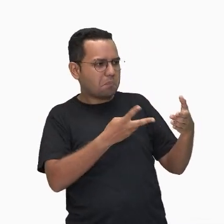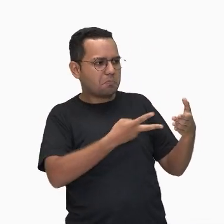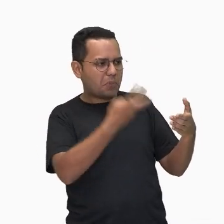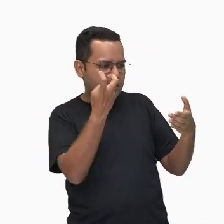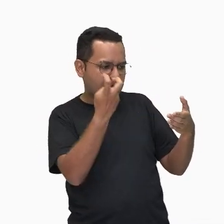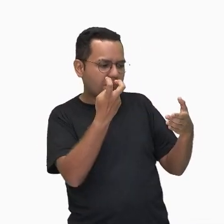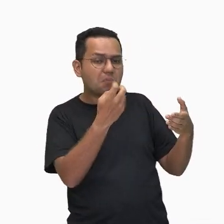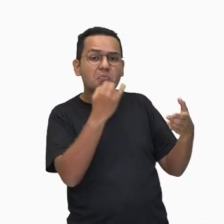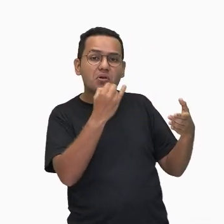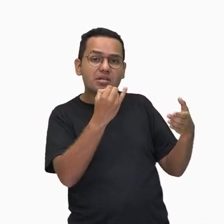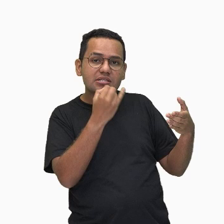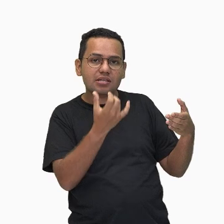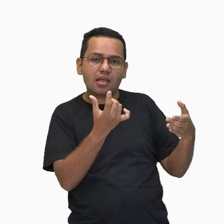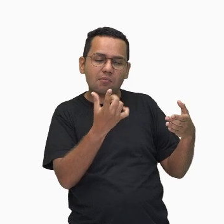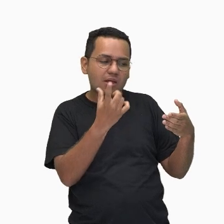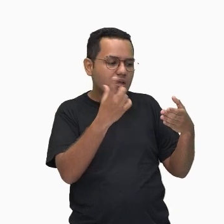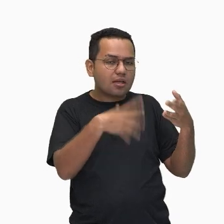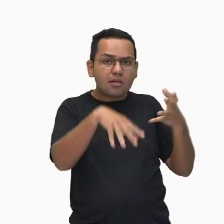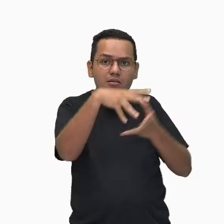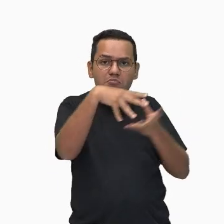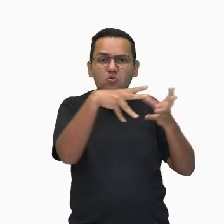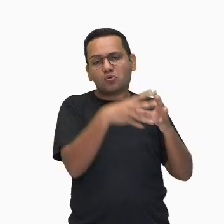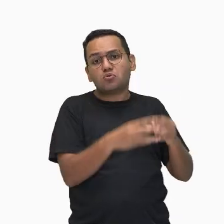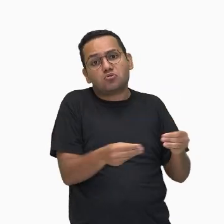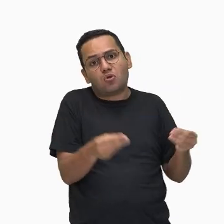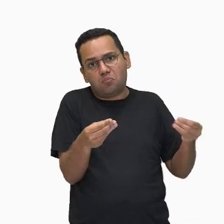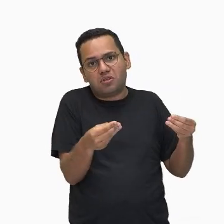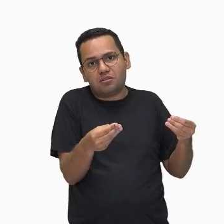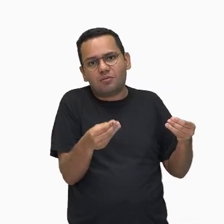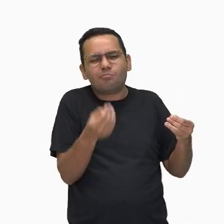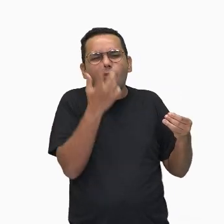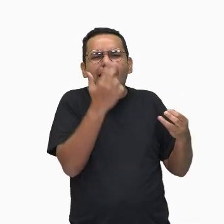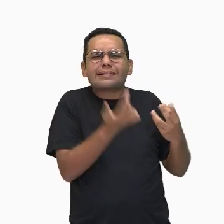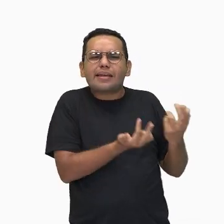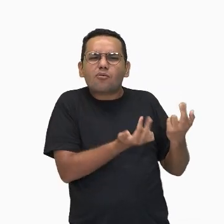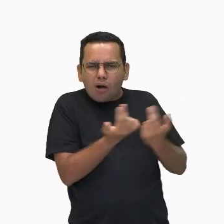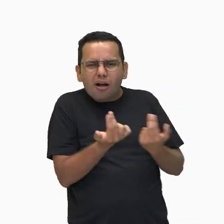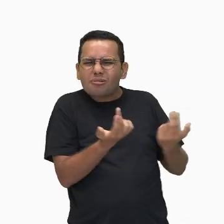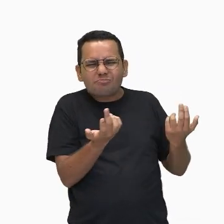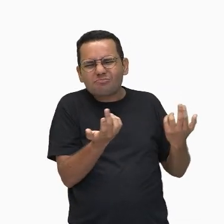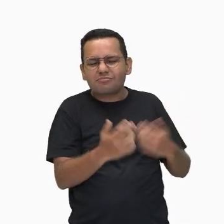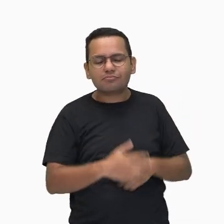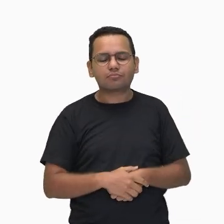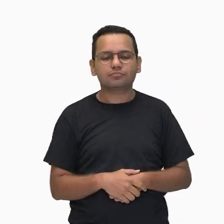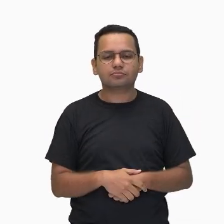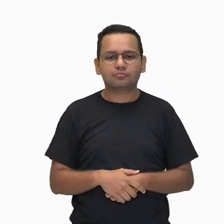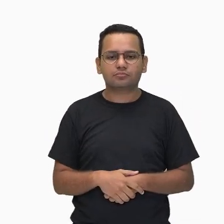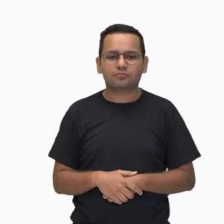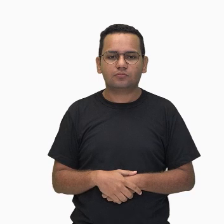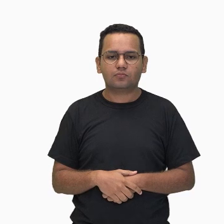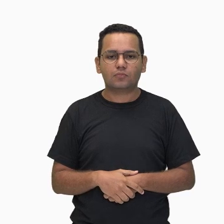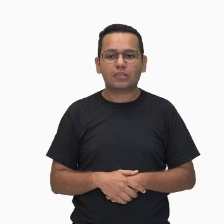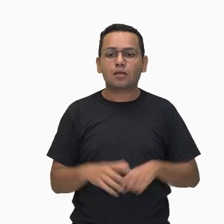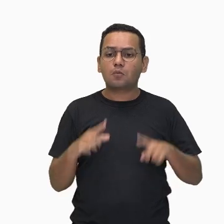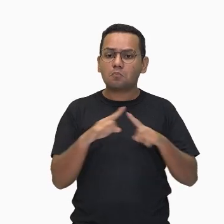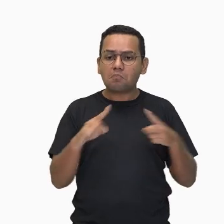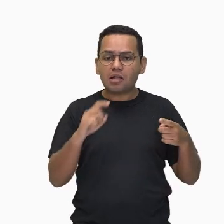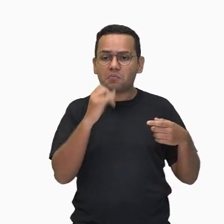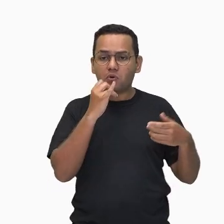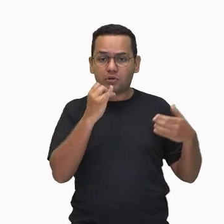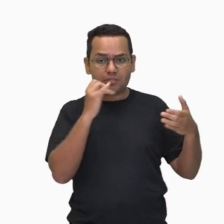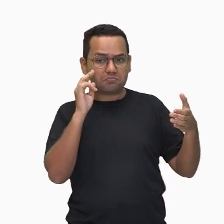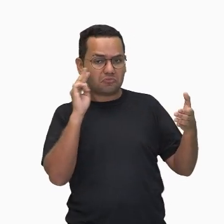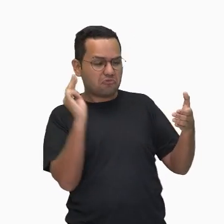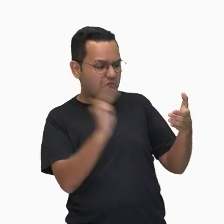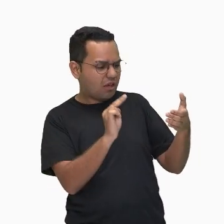mais simples, elas ficam igual em todas as suas porções. E aí, por meio da visão, não dá para